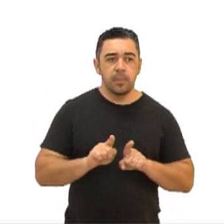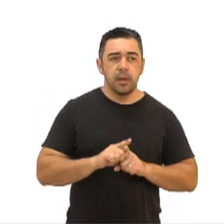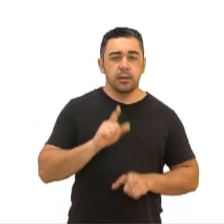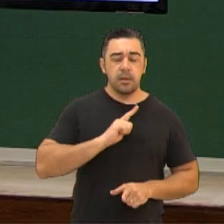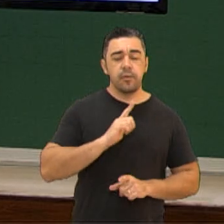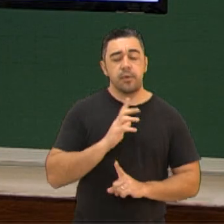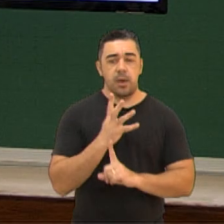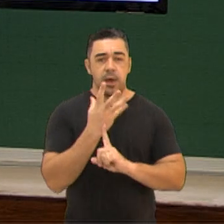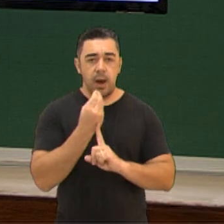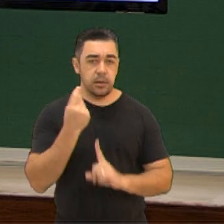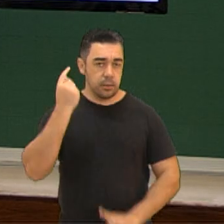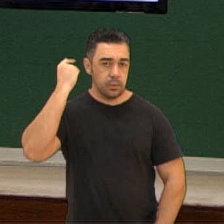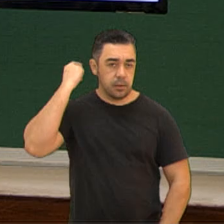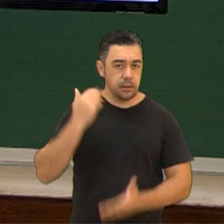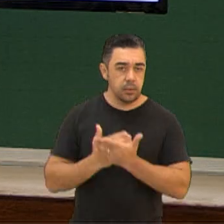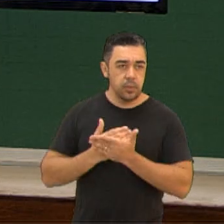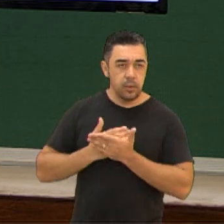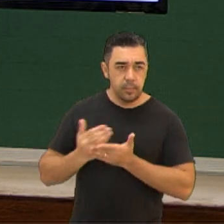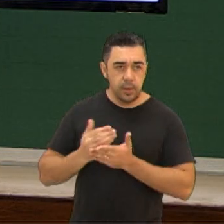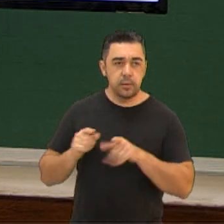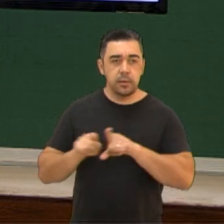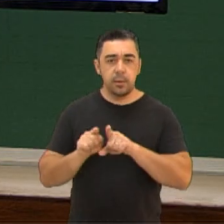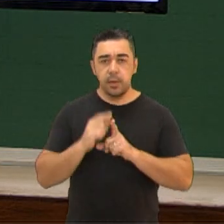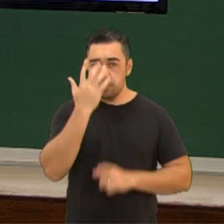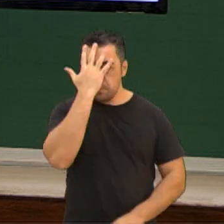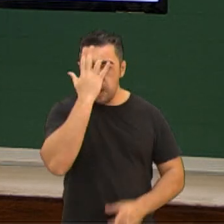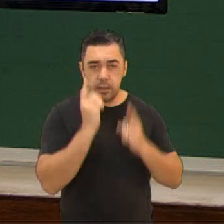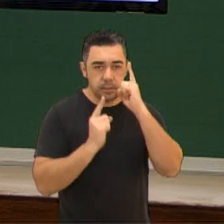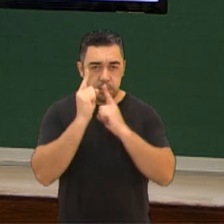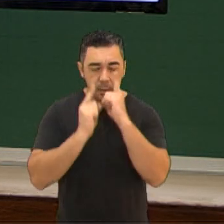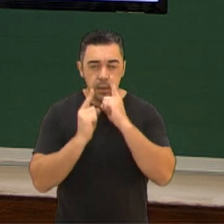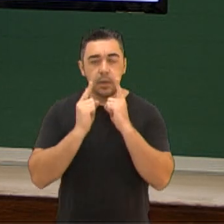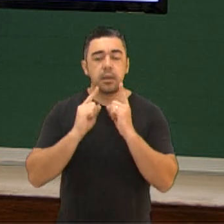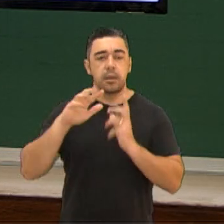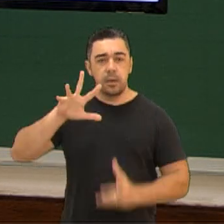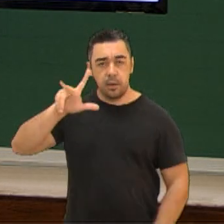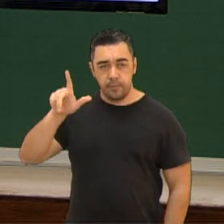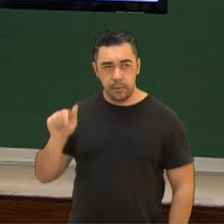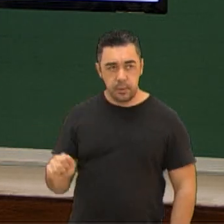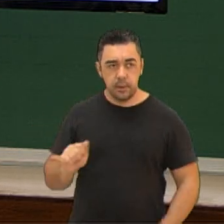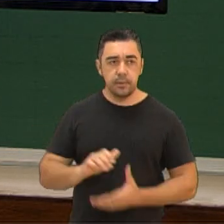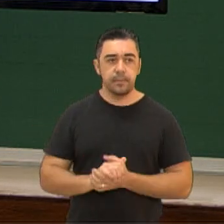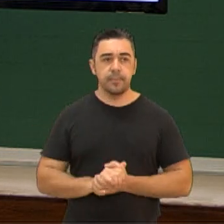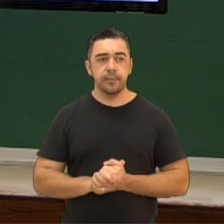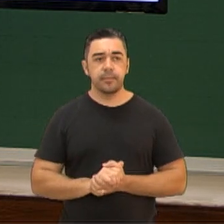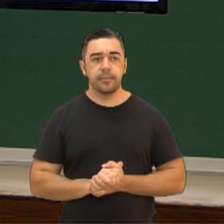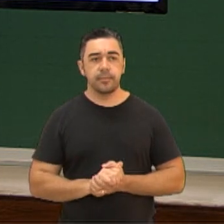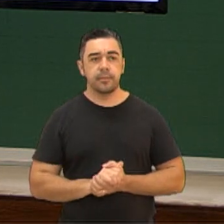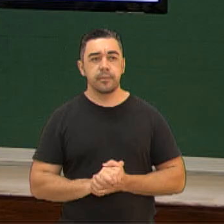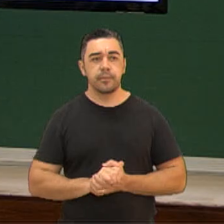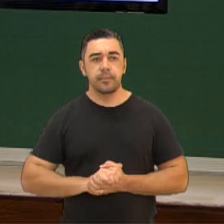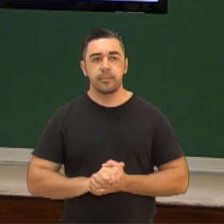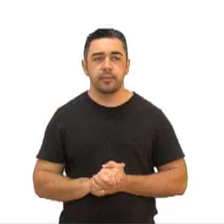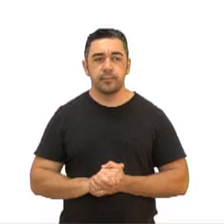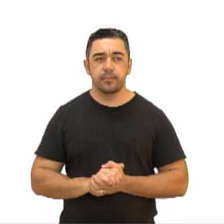Cézanne, que já pensava nessa planificação dos objetos na natureza.